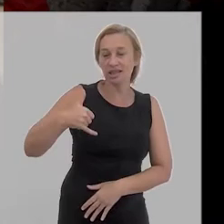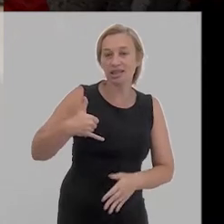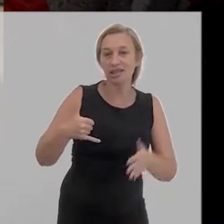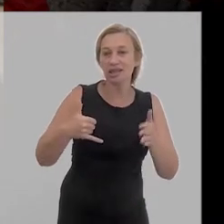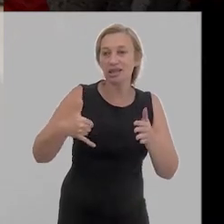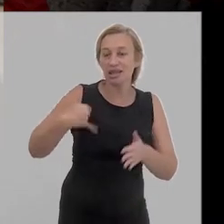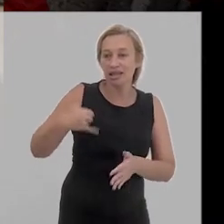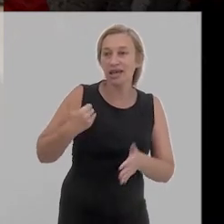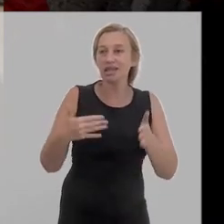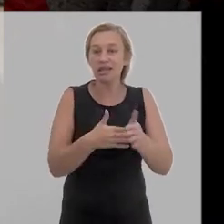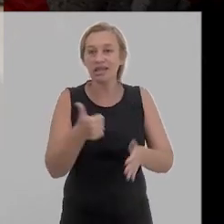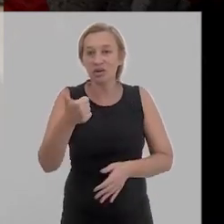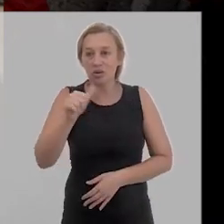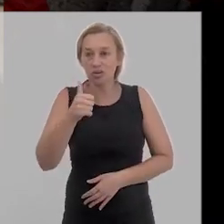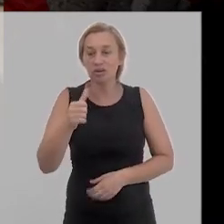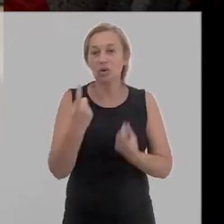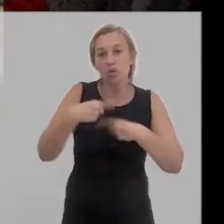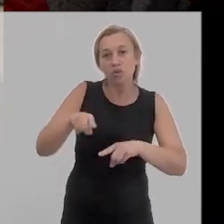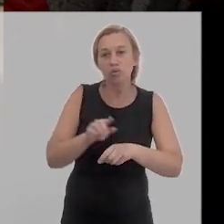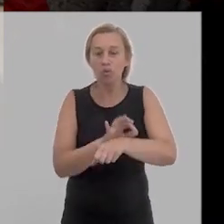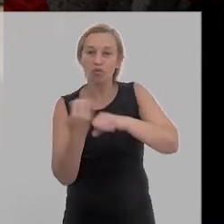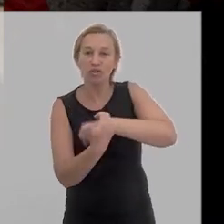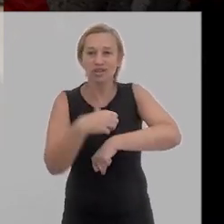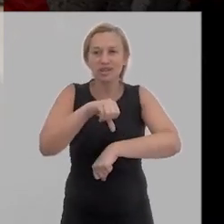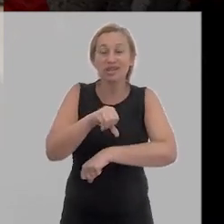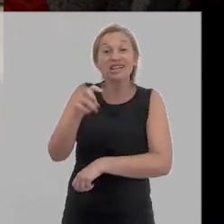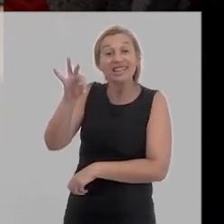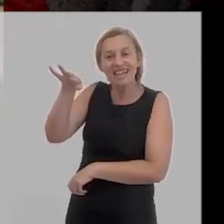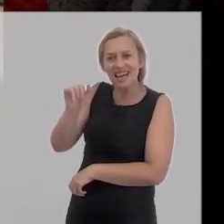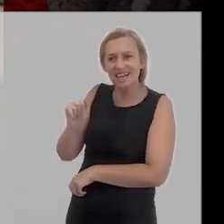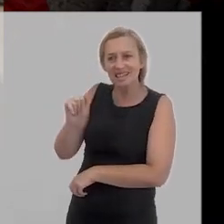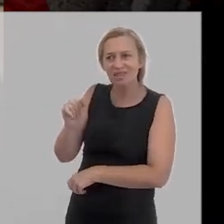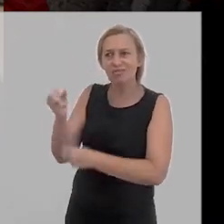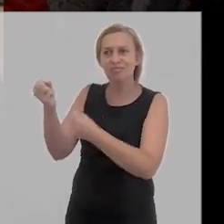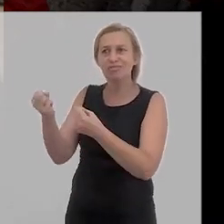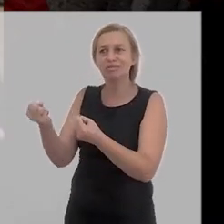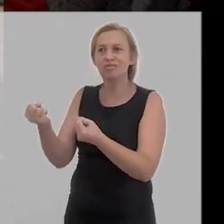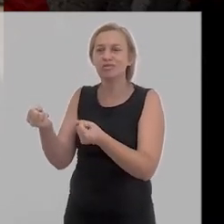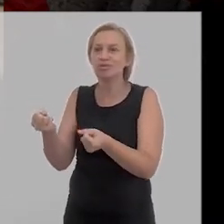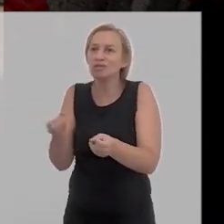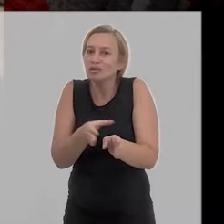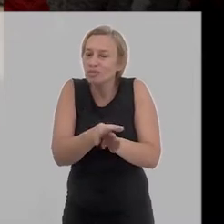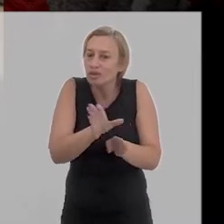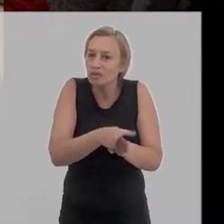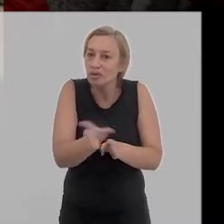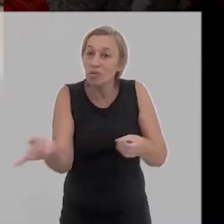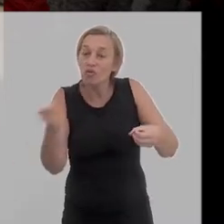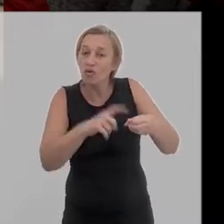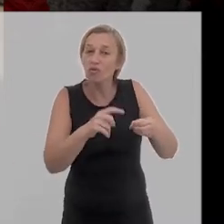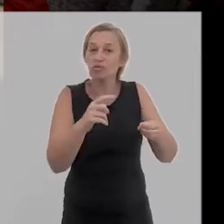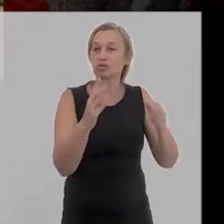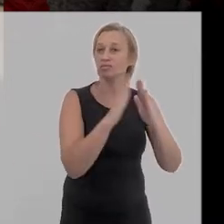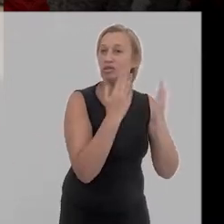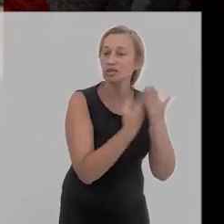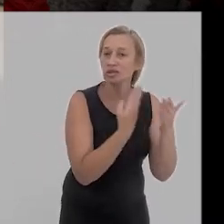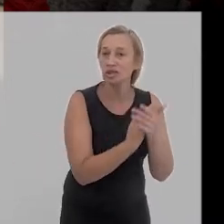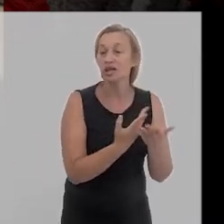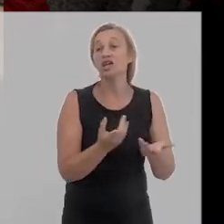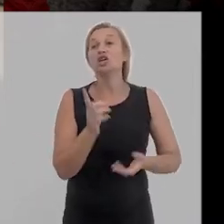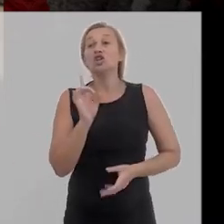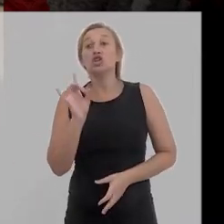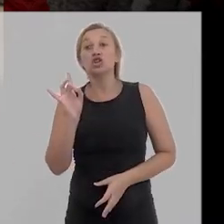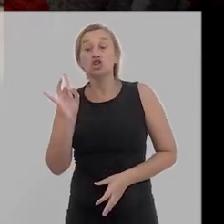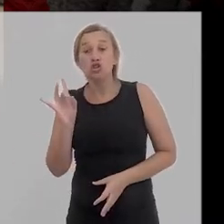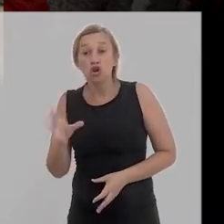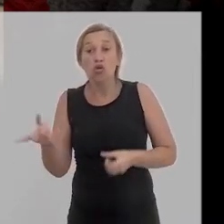5 a 11 anos de idade contra a Covid-19. Tânia, alguma recomendação para a volta às aulas? É necessário